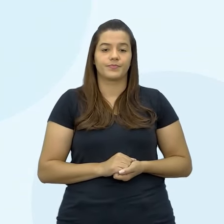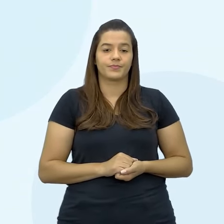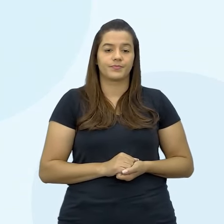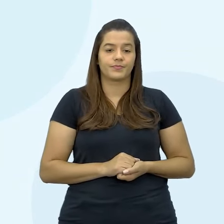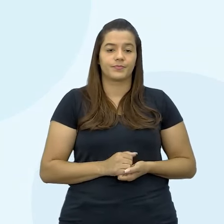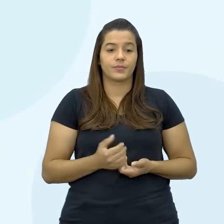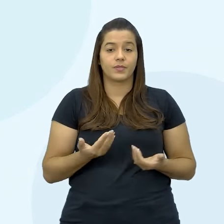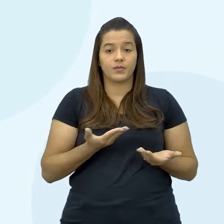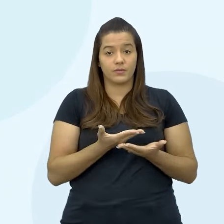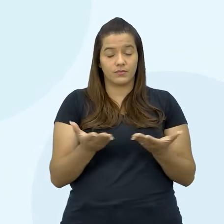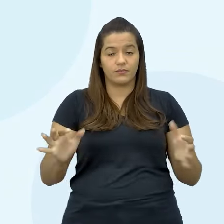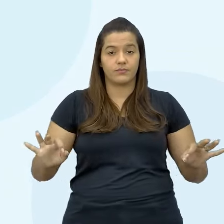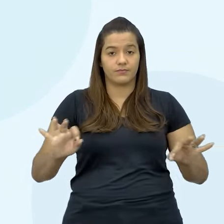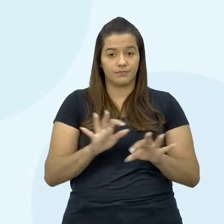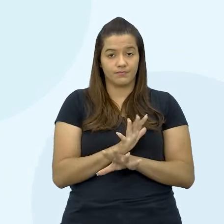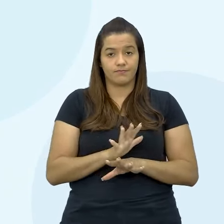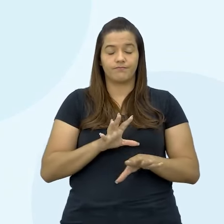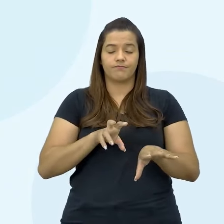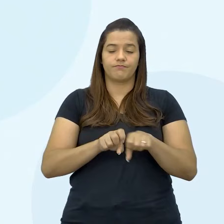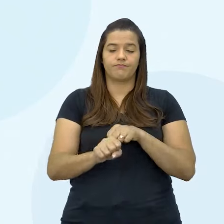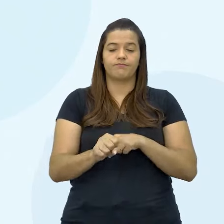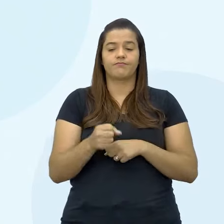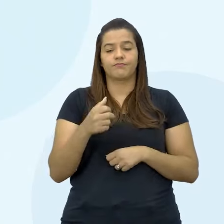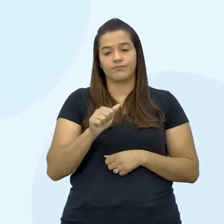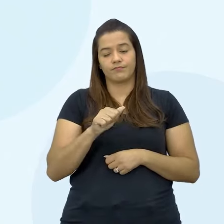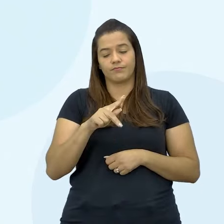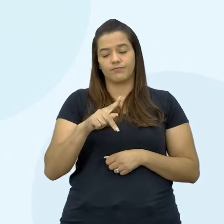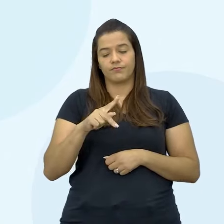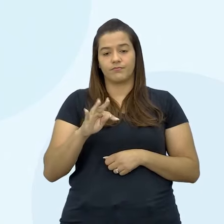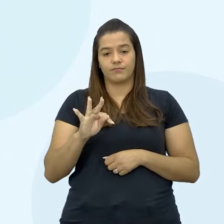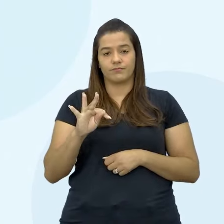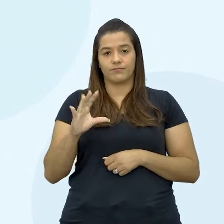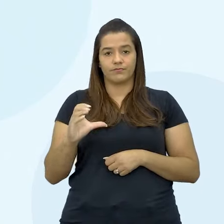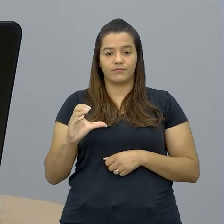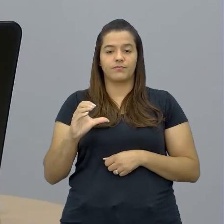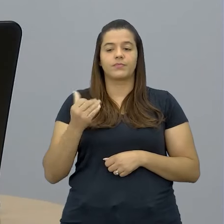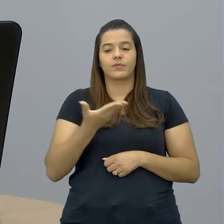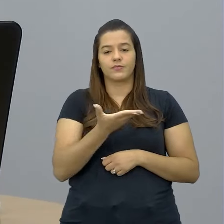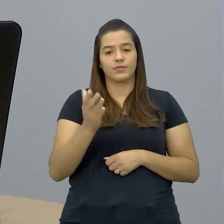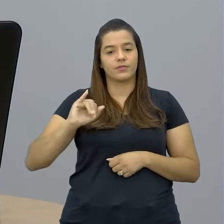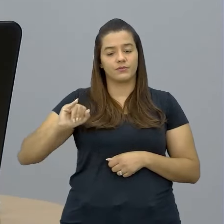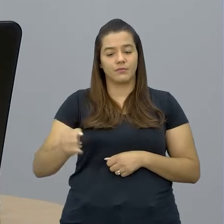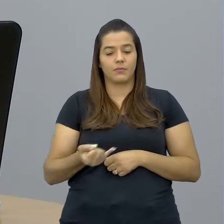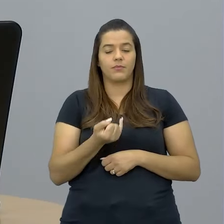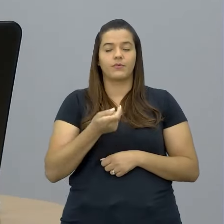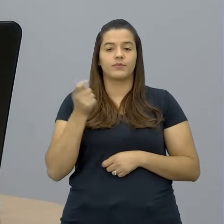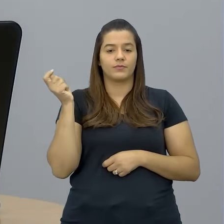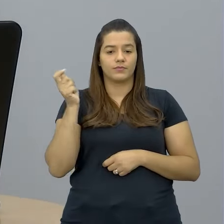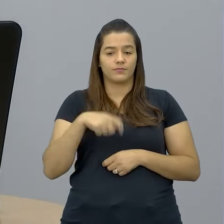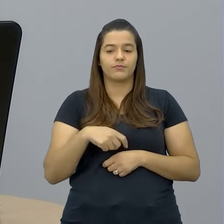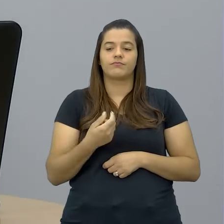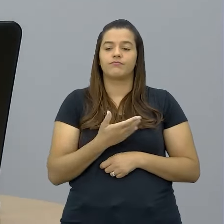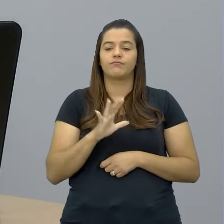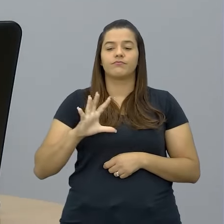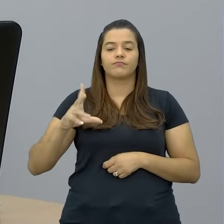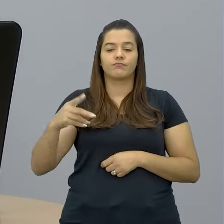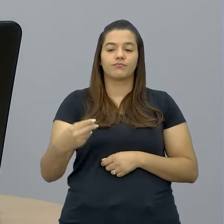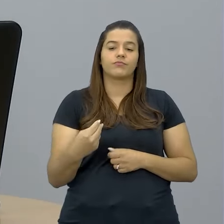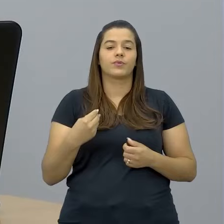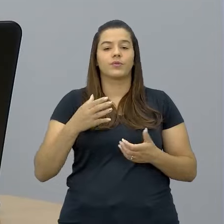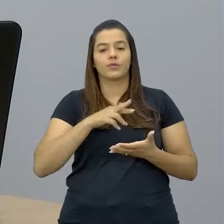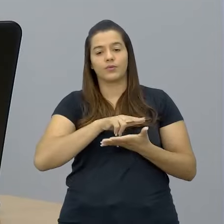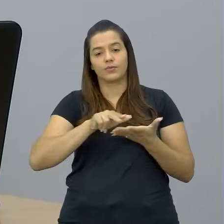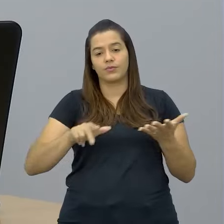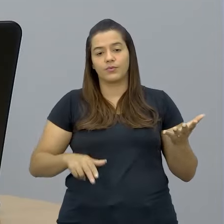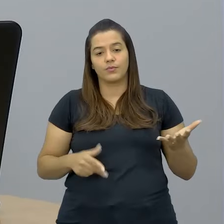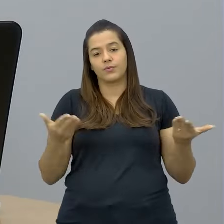Pessoal, chegamos ao fim da formação. Espero que tenha sido proveitoso, né? E todas as coisas que